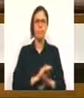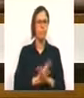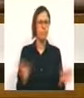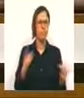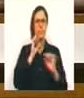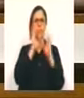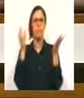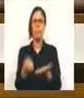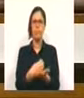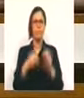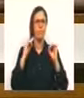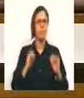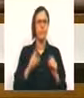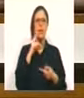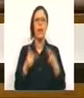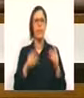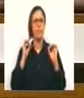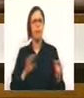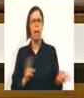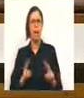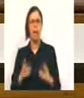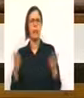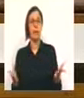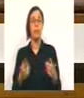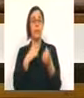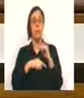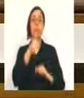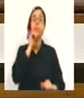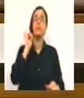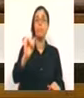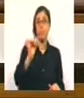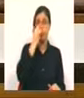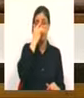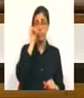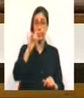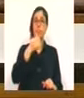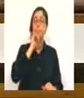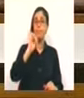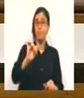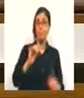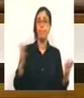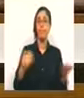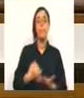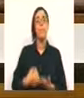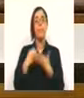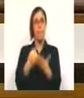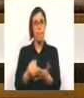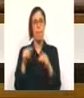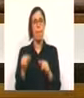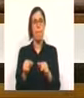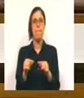sem transparência e sem avaliação de alternativas. Está nas vossas mãos apoiar